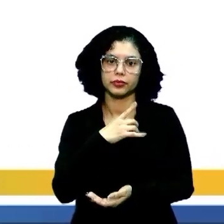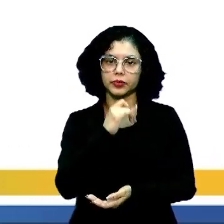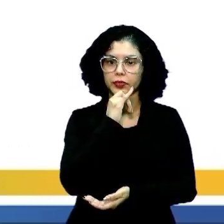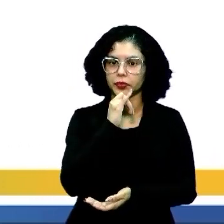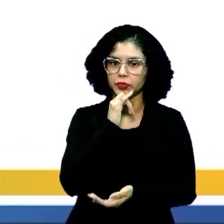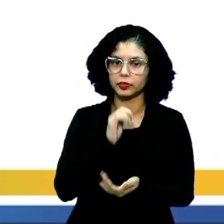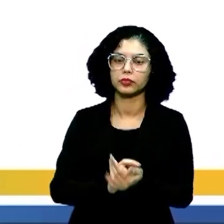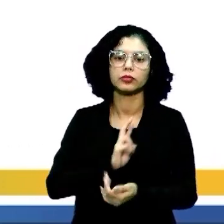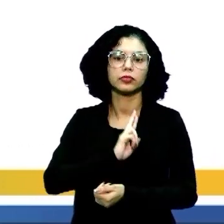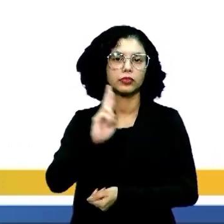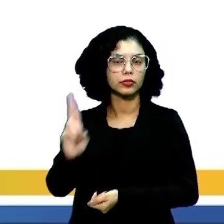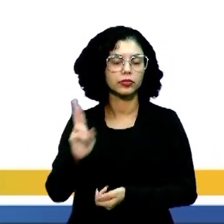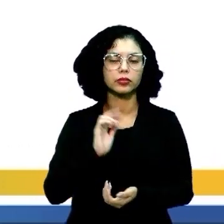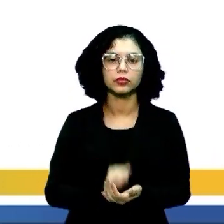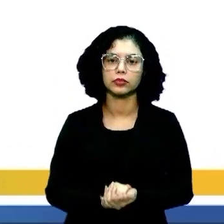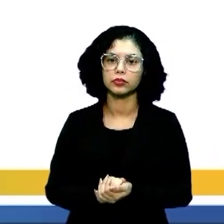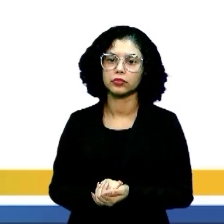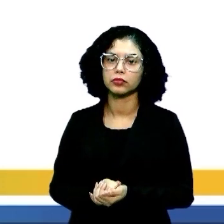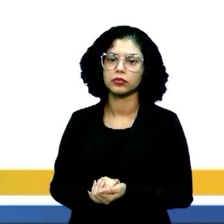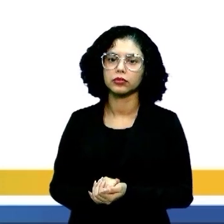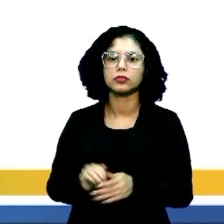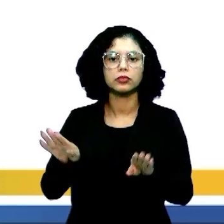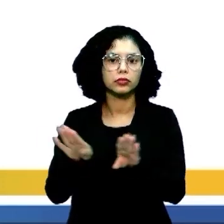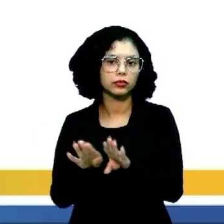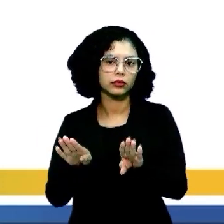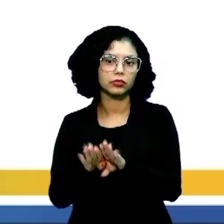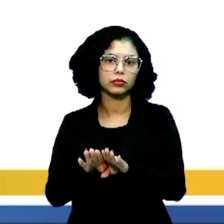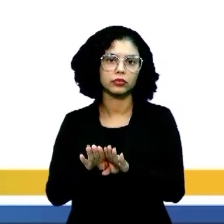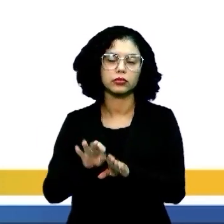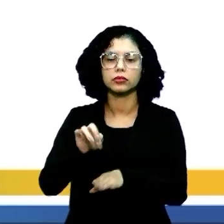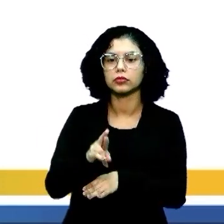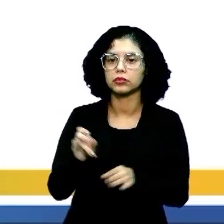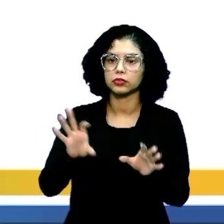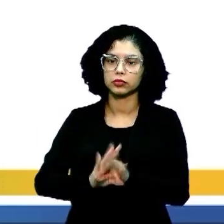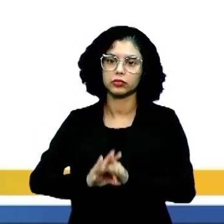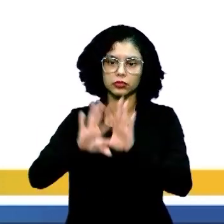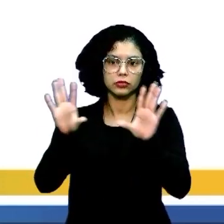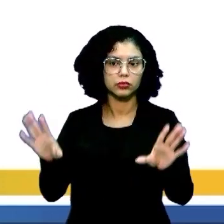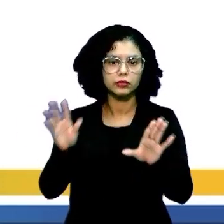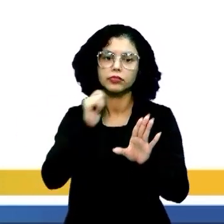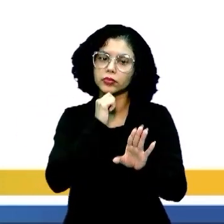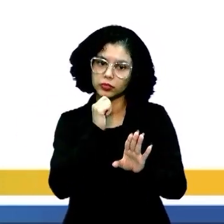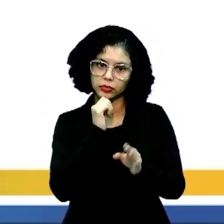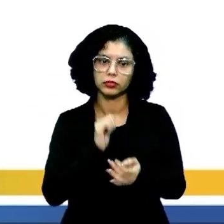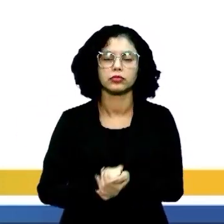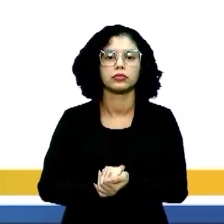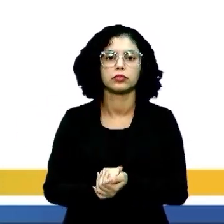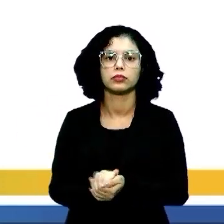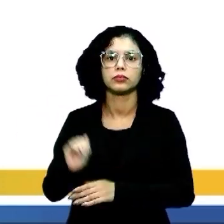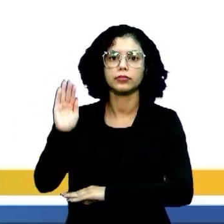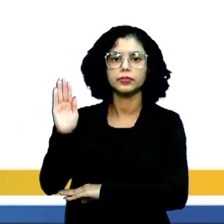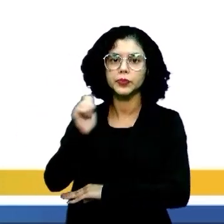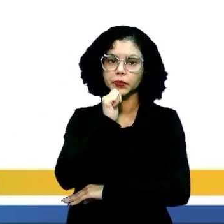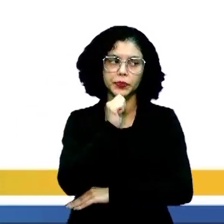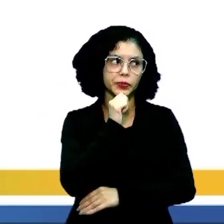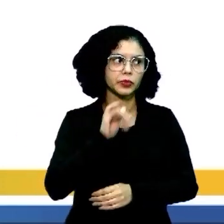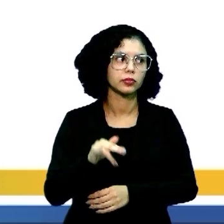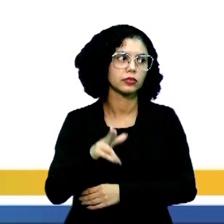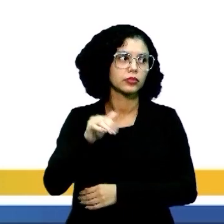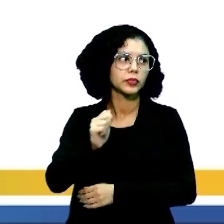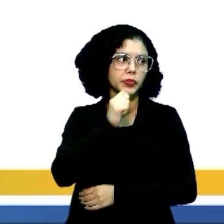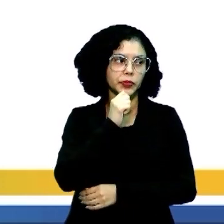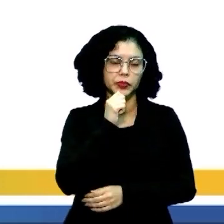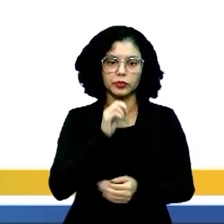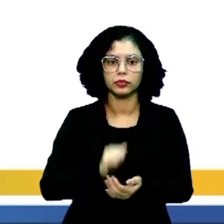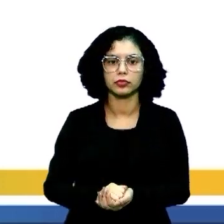questão religiosa, tinha também a questão mais neoliberal e essa campanha de George